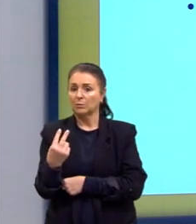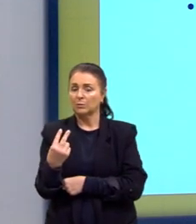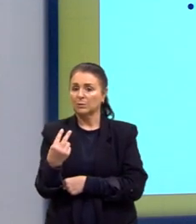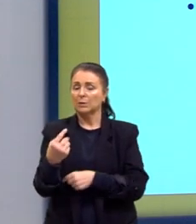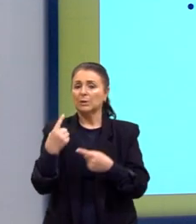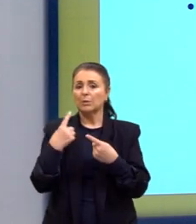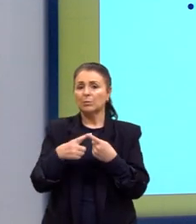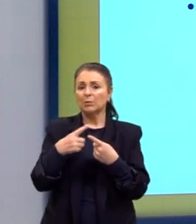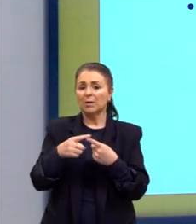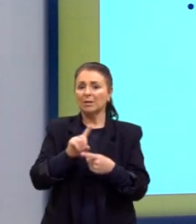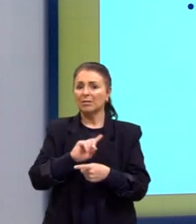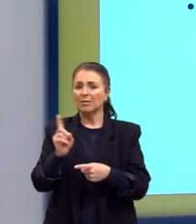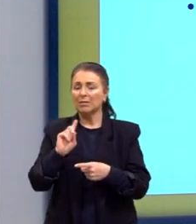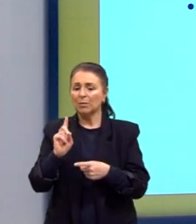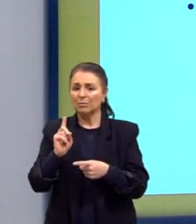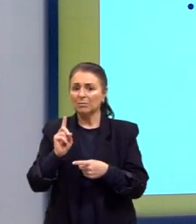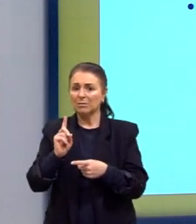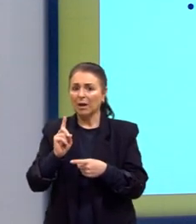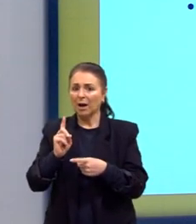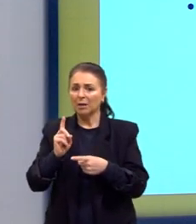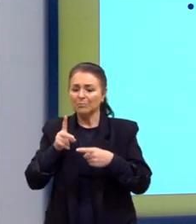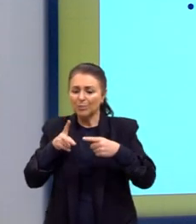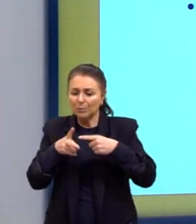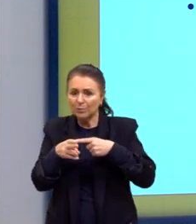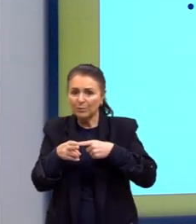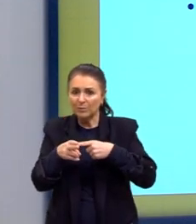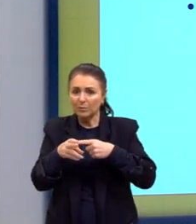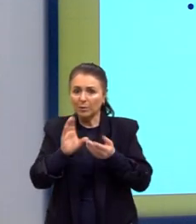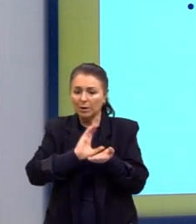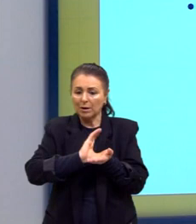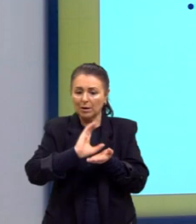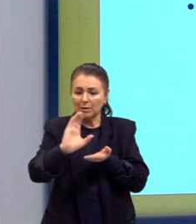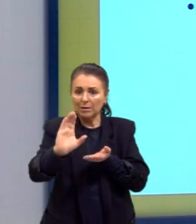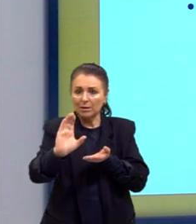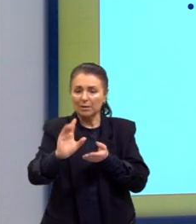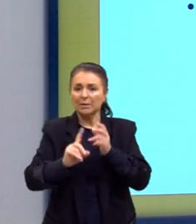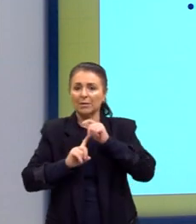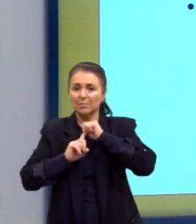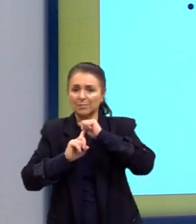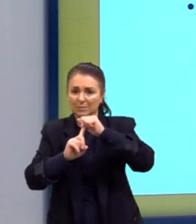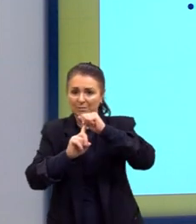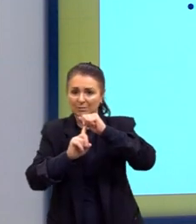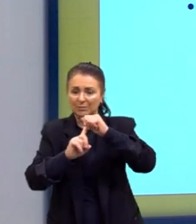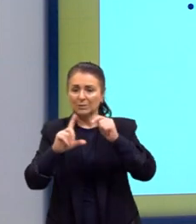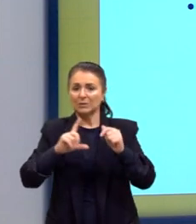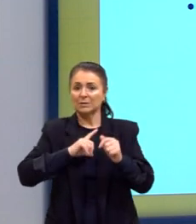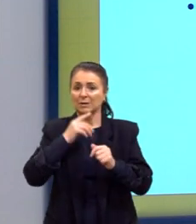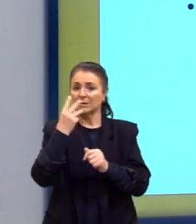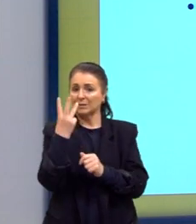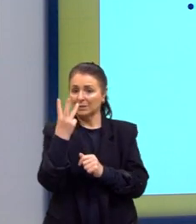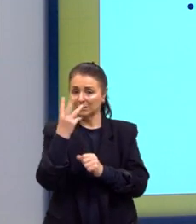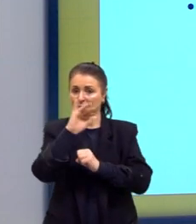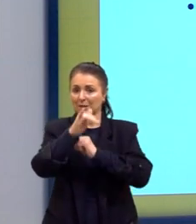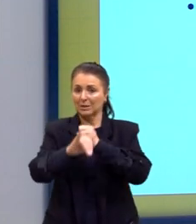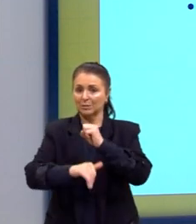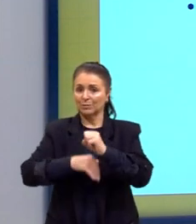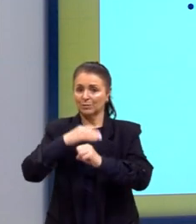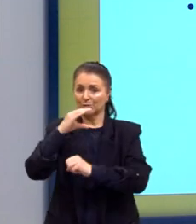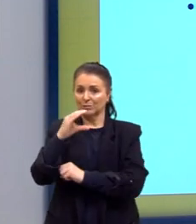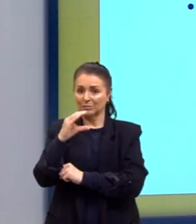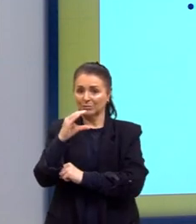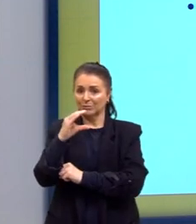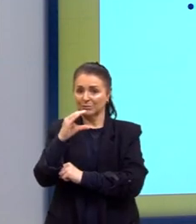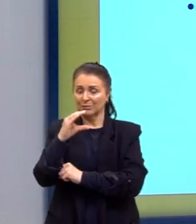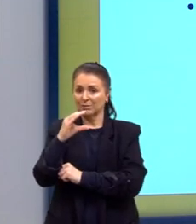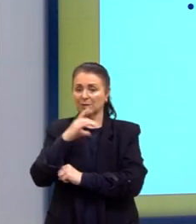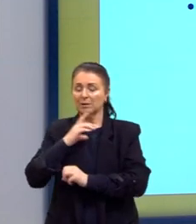átomo porque ele não está interrompendo a minha cadeia principal que neste caso tem três átomos de carbono ela